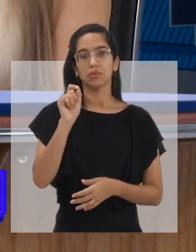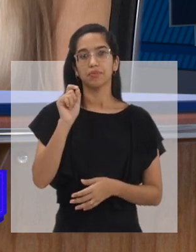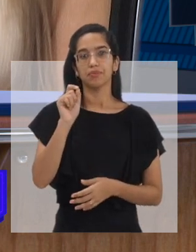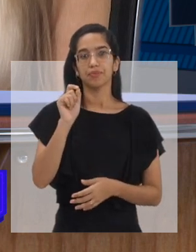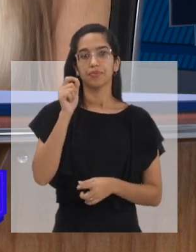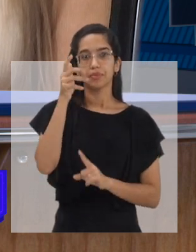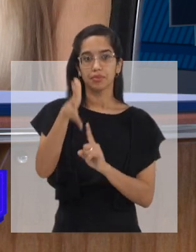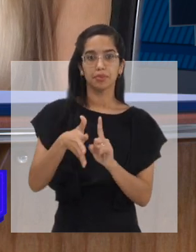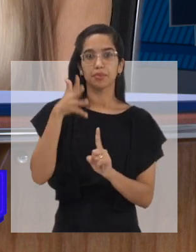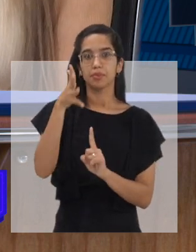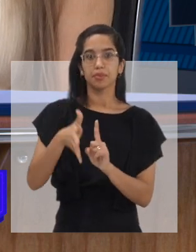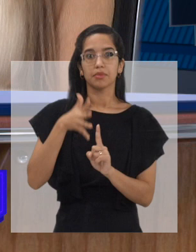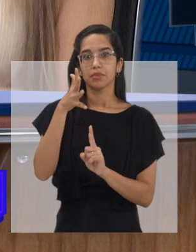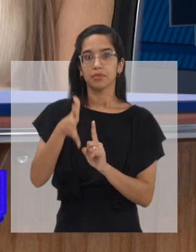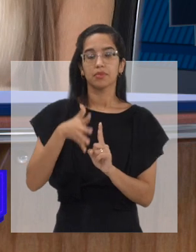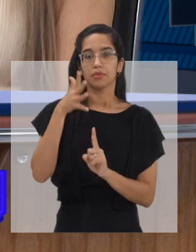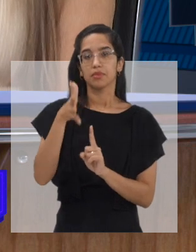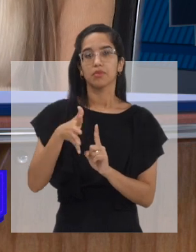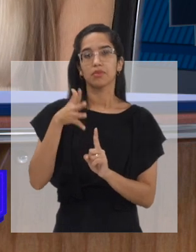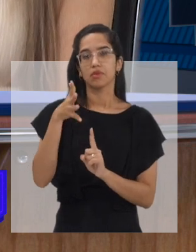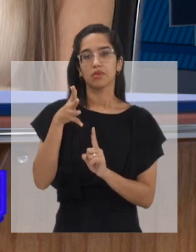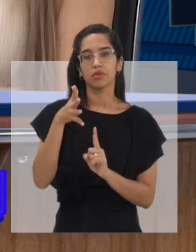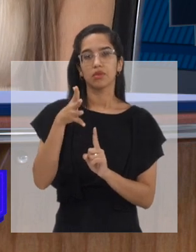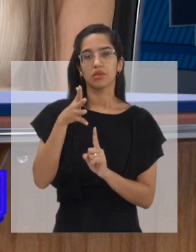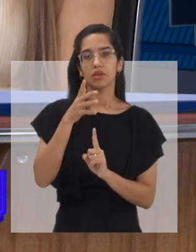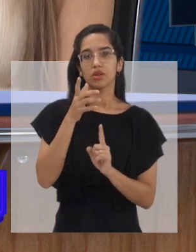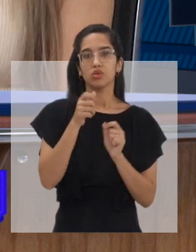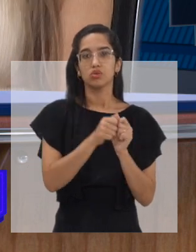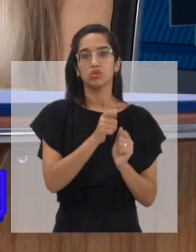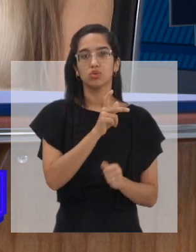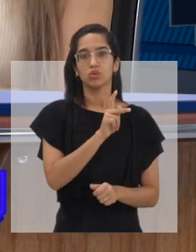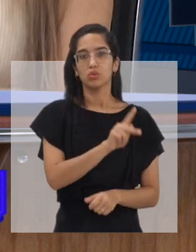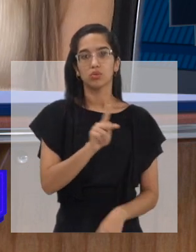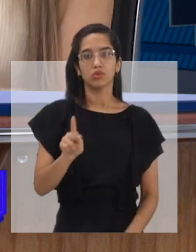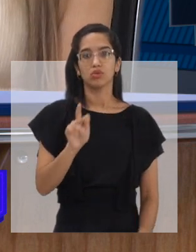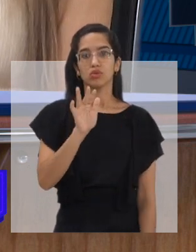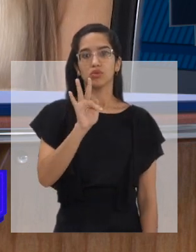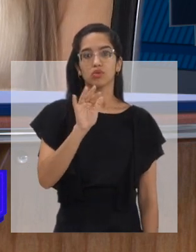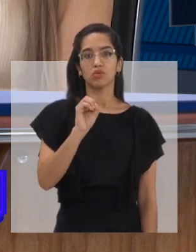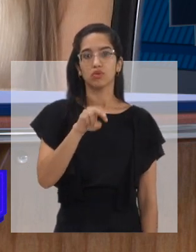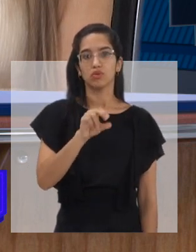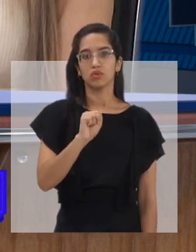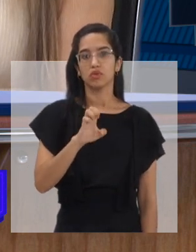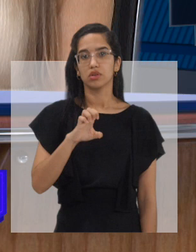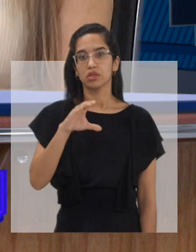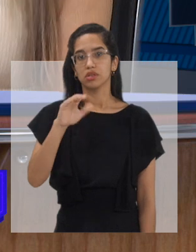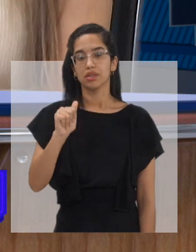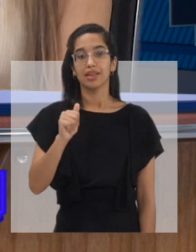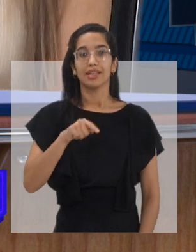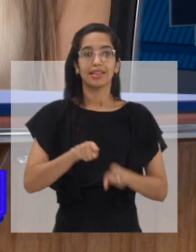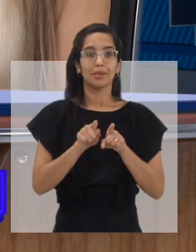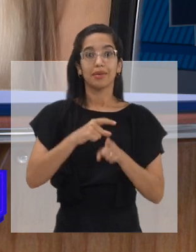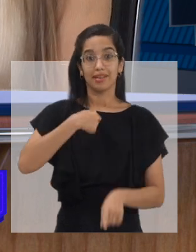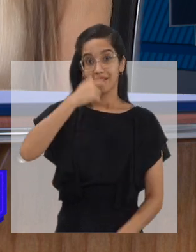que vai, a partir do professor Fonseca Neto, até o próprio Chico Costa, que é apresentador,